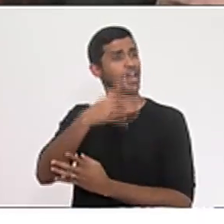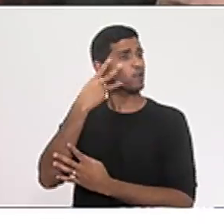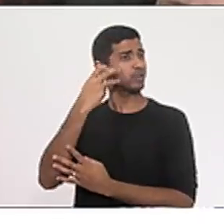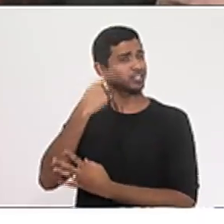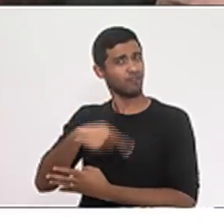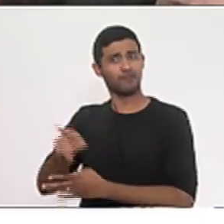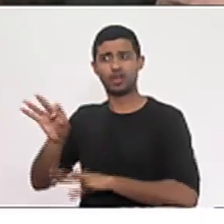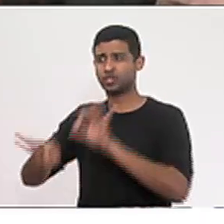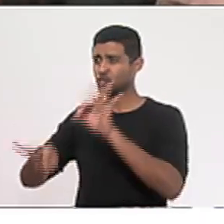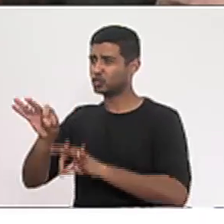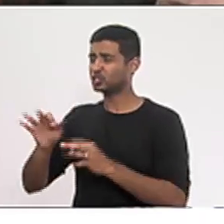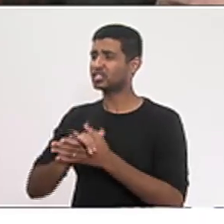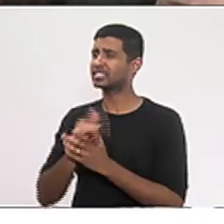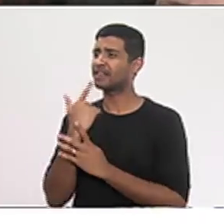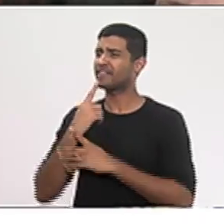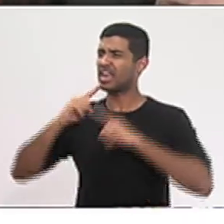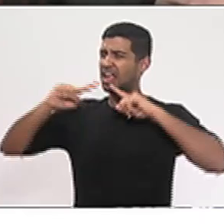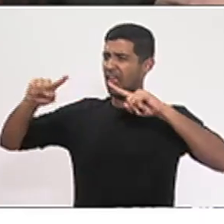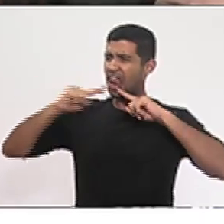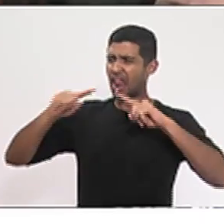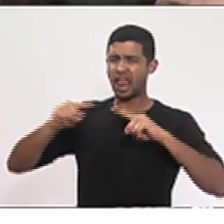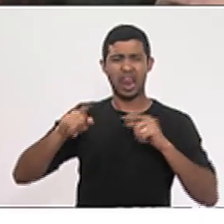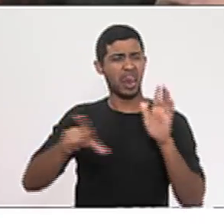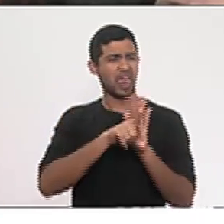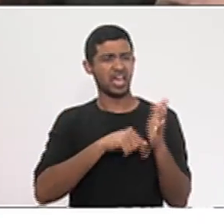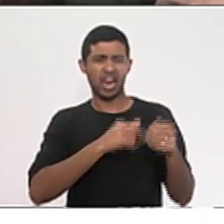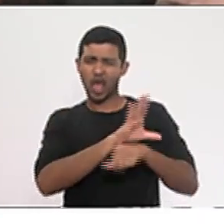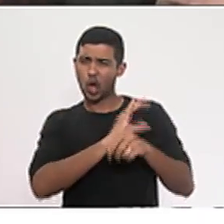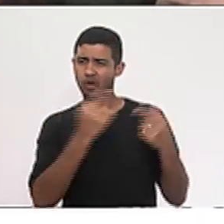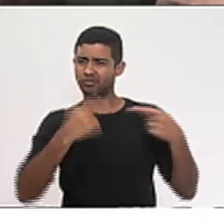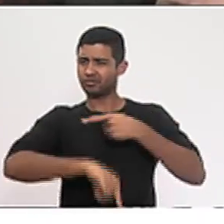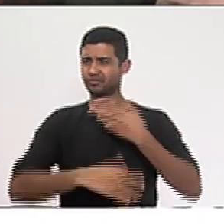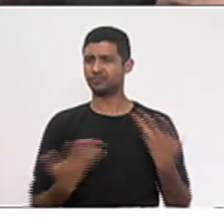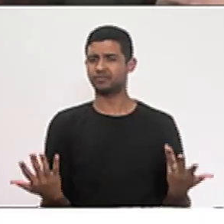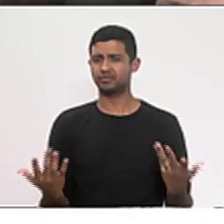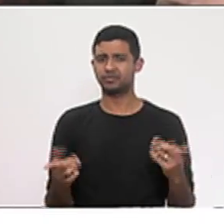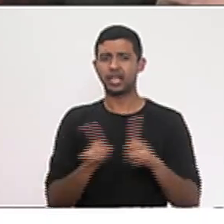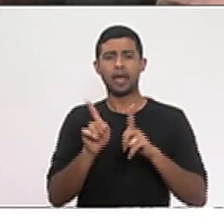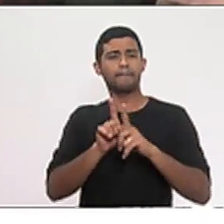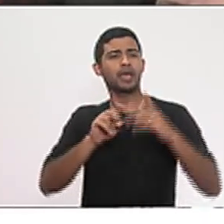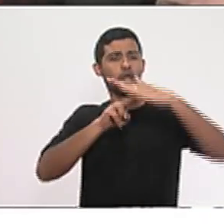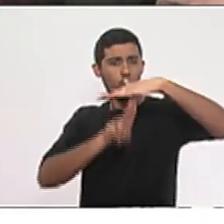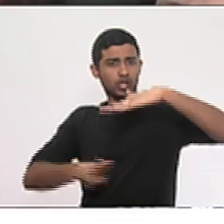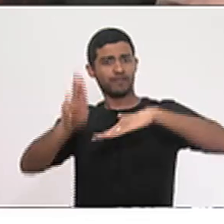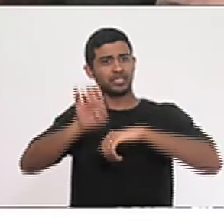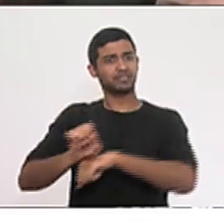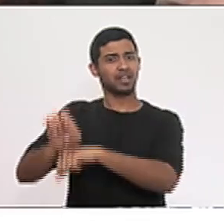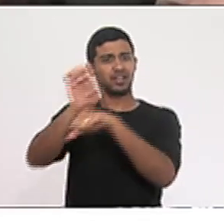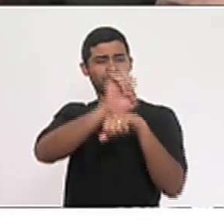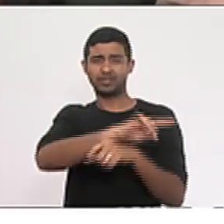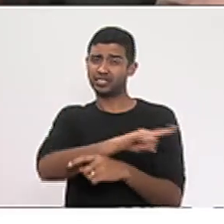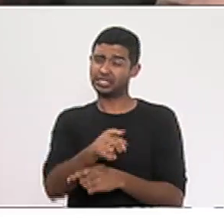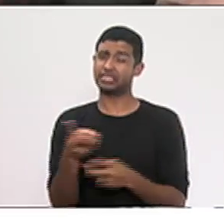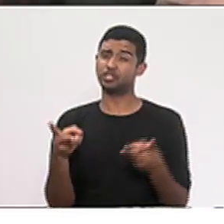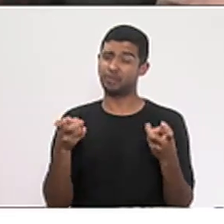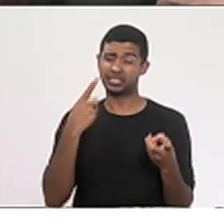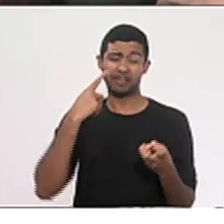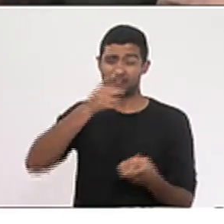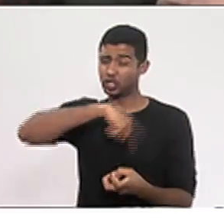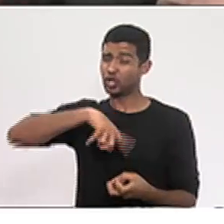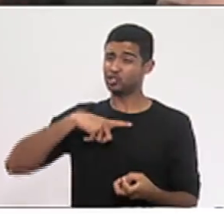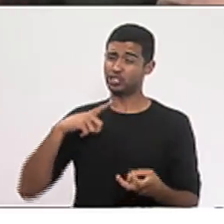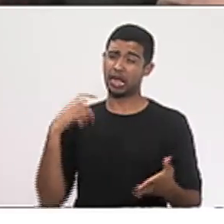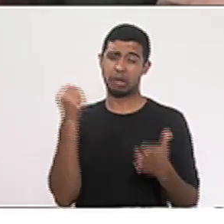para questionar a constitucionalidade dessa lei. Bom, quanto sobre as universidades estaduais, né, vocês estão percebendo a luta que estamos